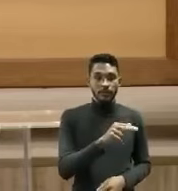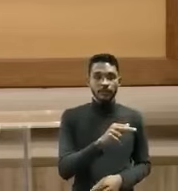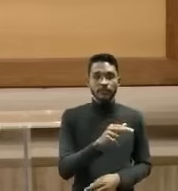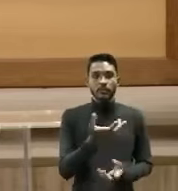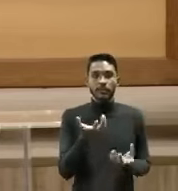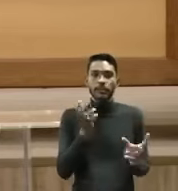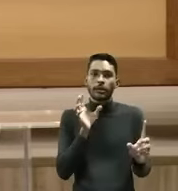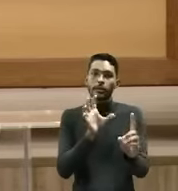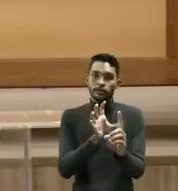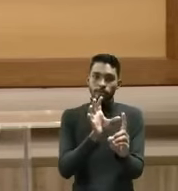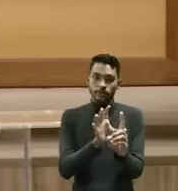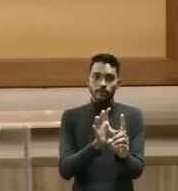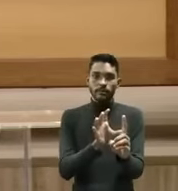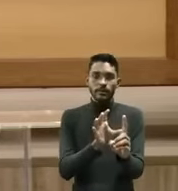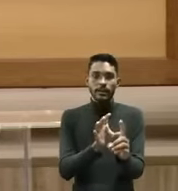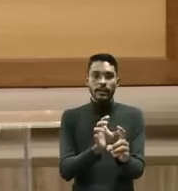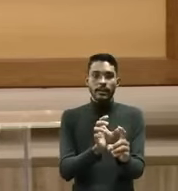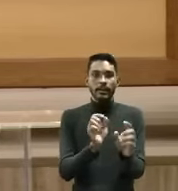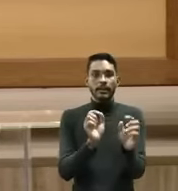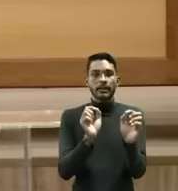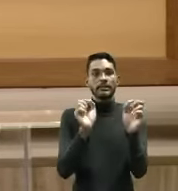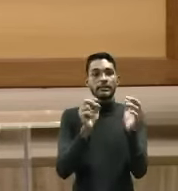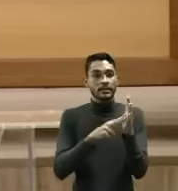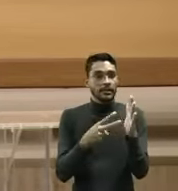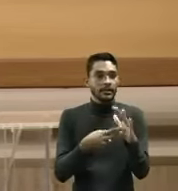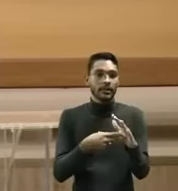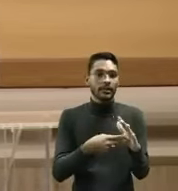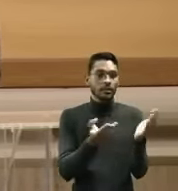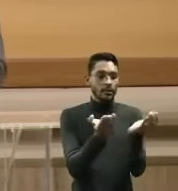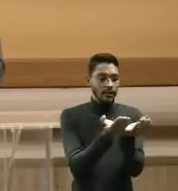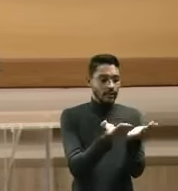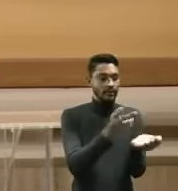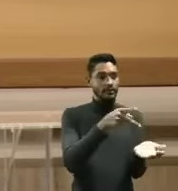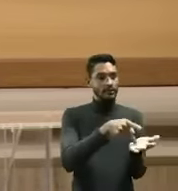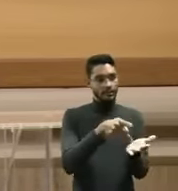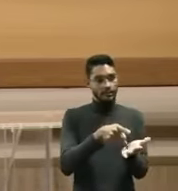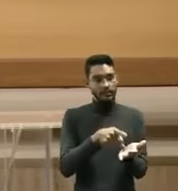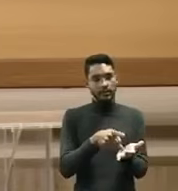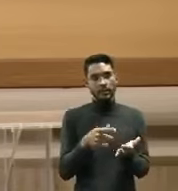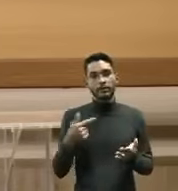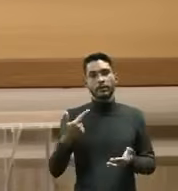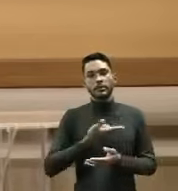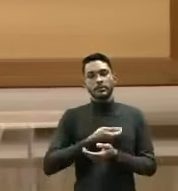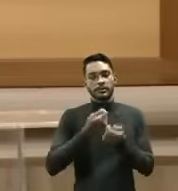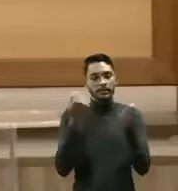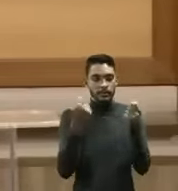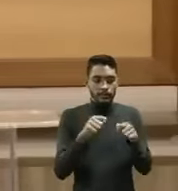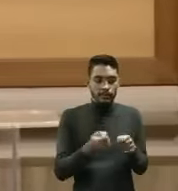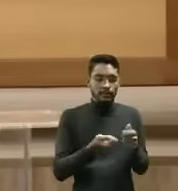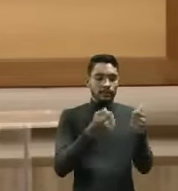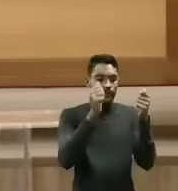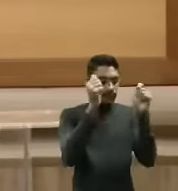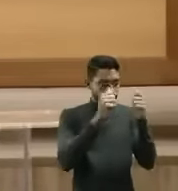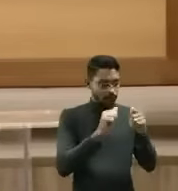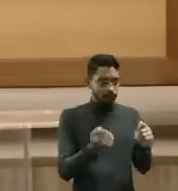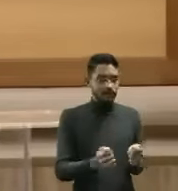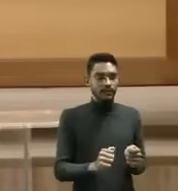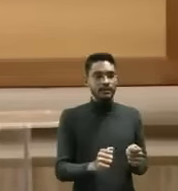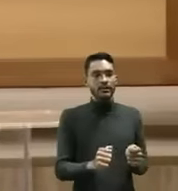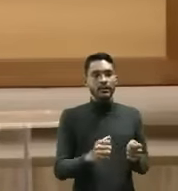dizer que é um crente espiritual verdadeiro nós temos que analisar isso porque é muito importante a gente atentar